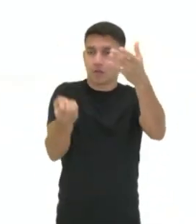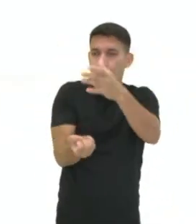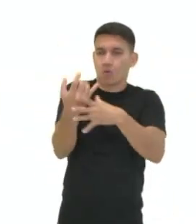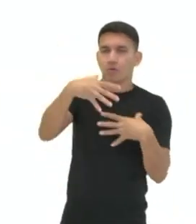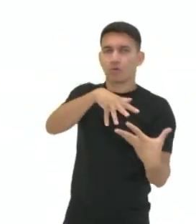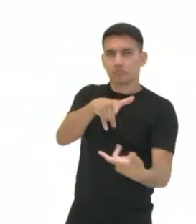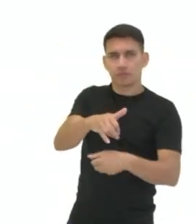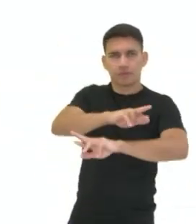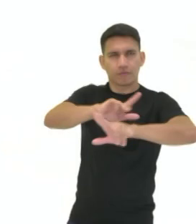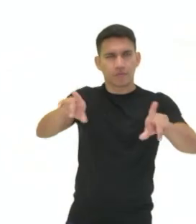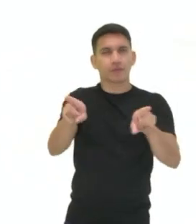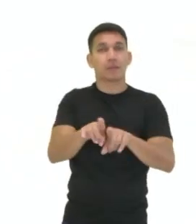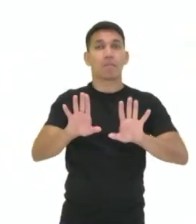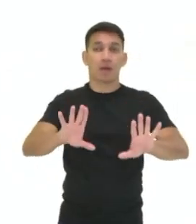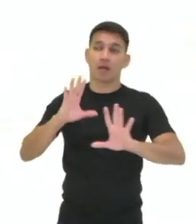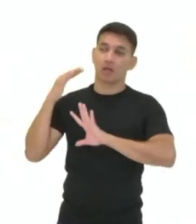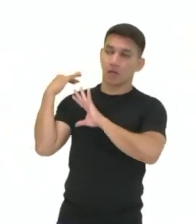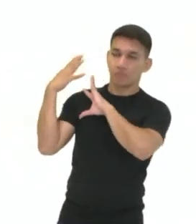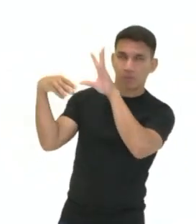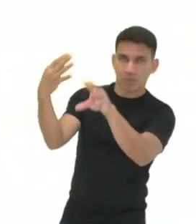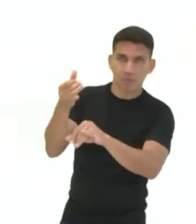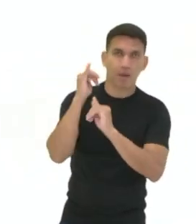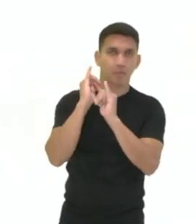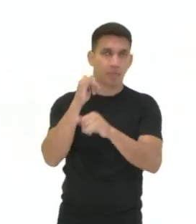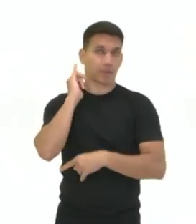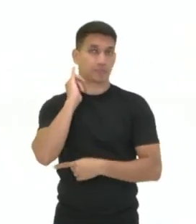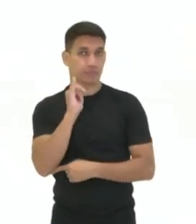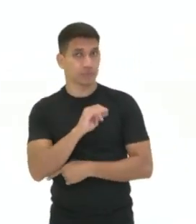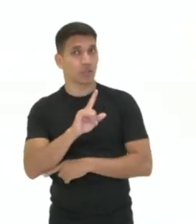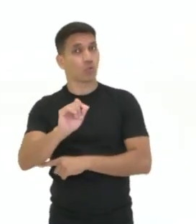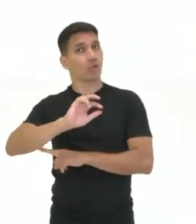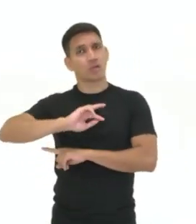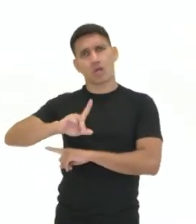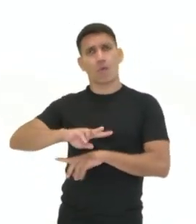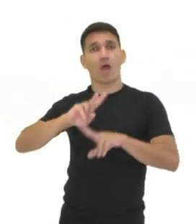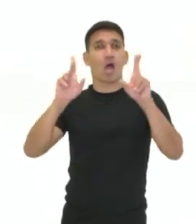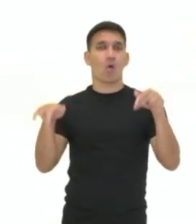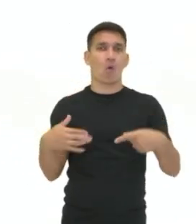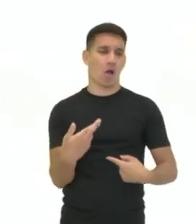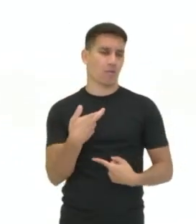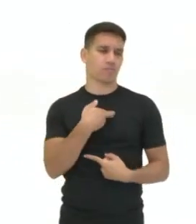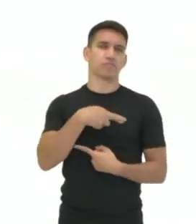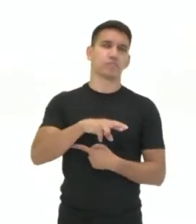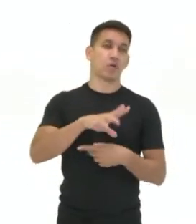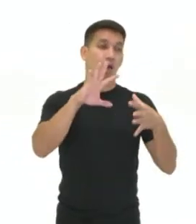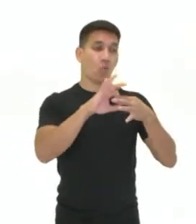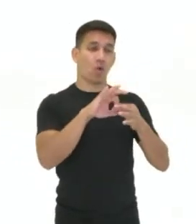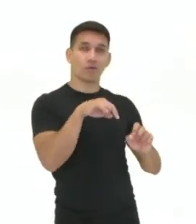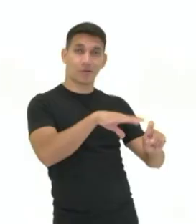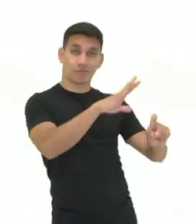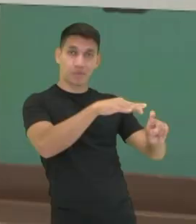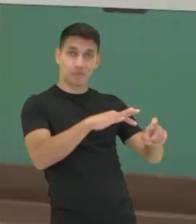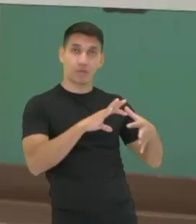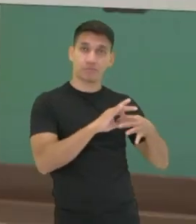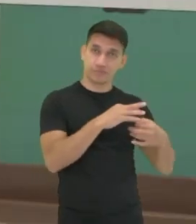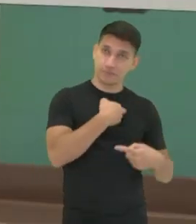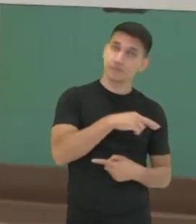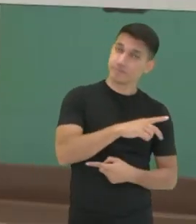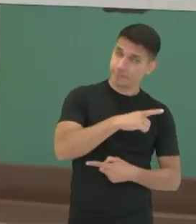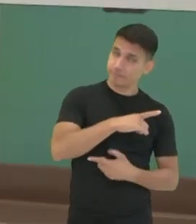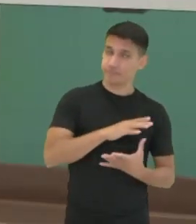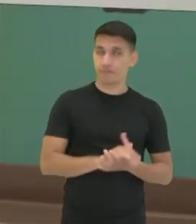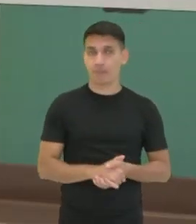Já os contos, lendas e fábulas não possuem o mesmo apelo religioso que os mitos possuem. Por quê?